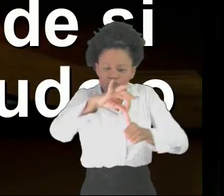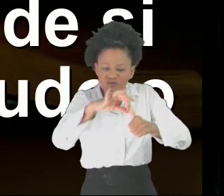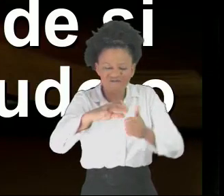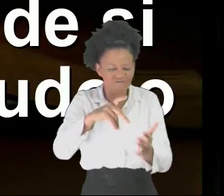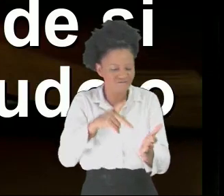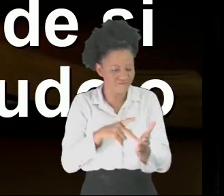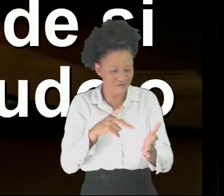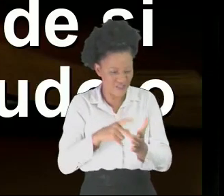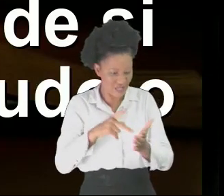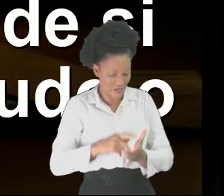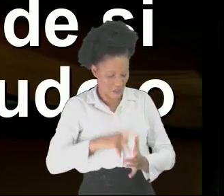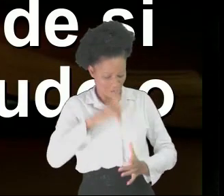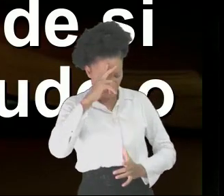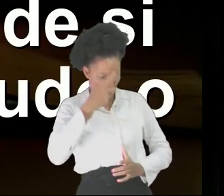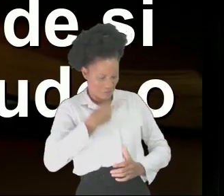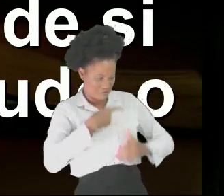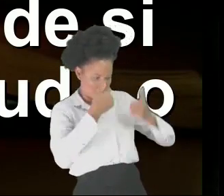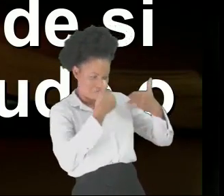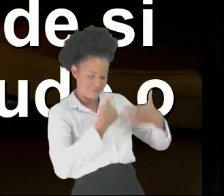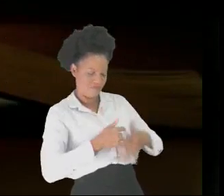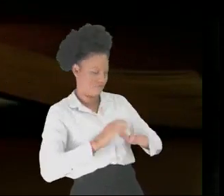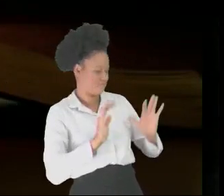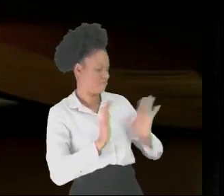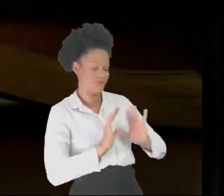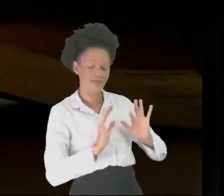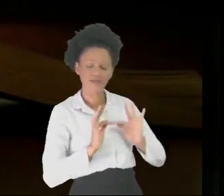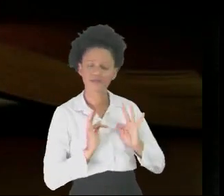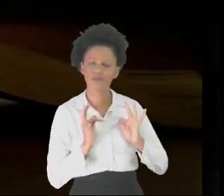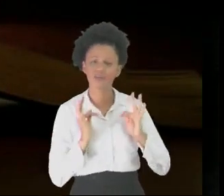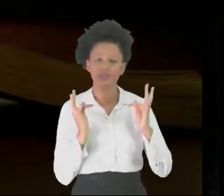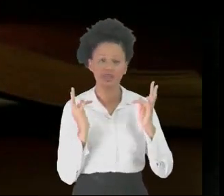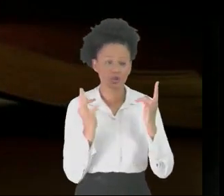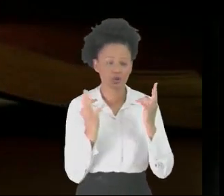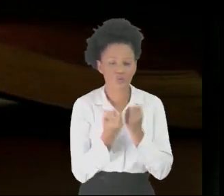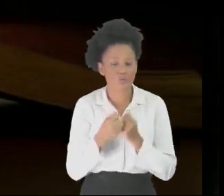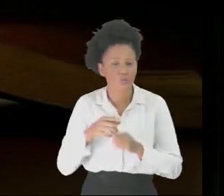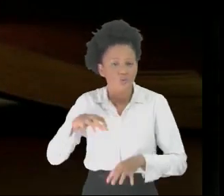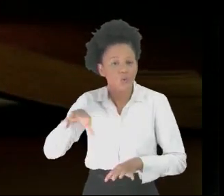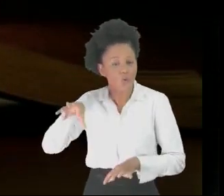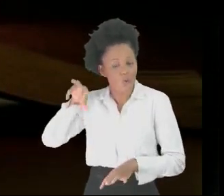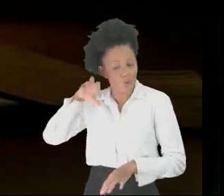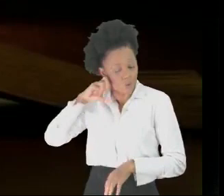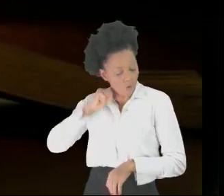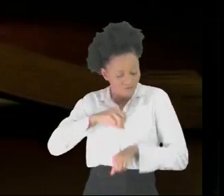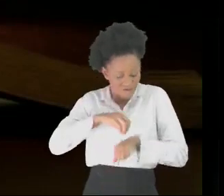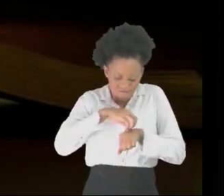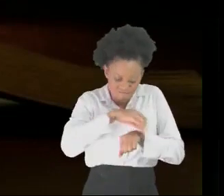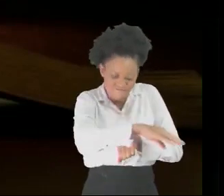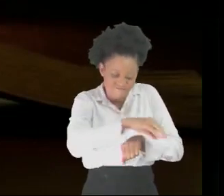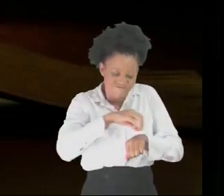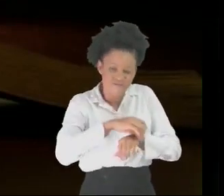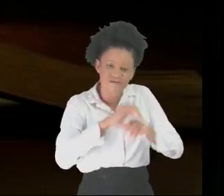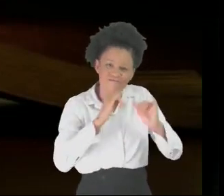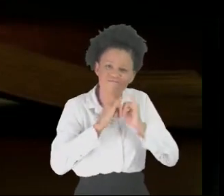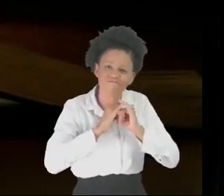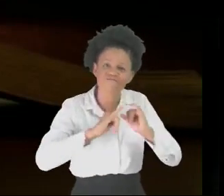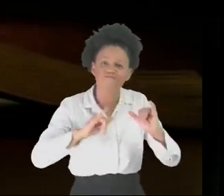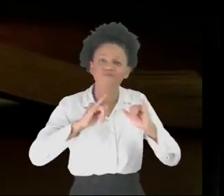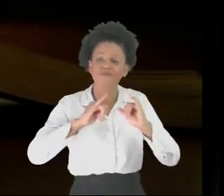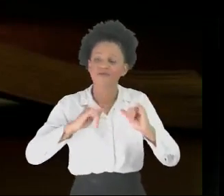falará de si mesmo, mas dirá tudo o que tiver ouvido e vos anunciará o